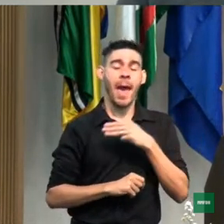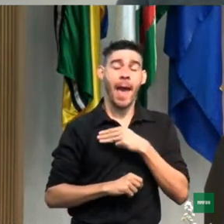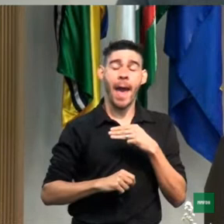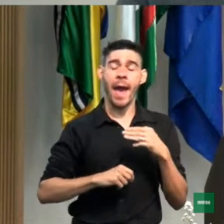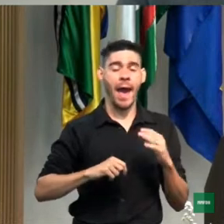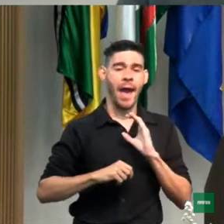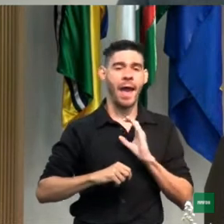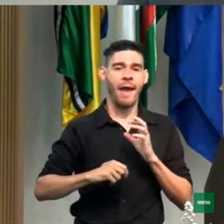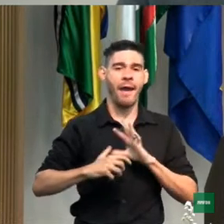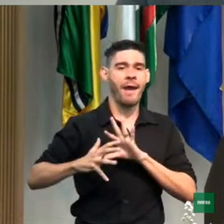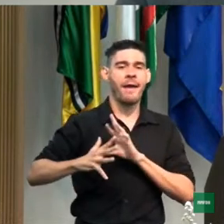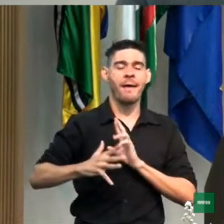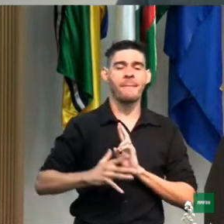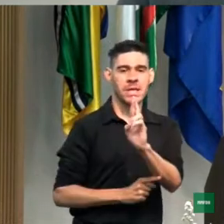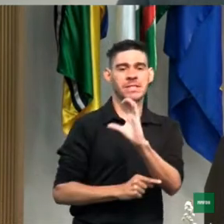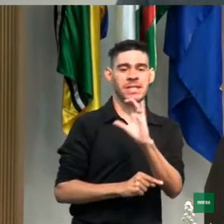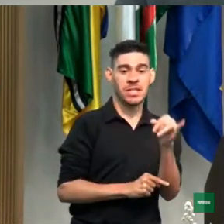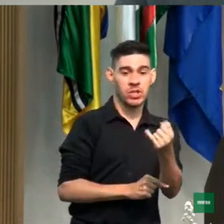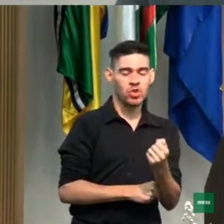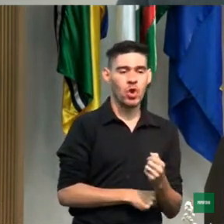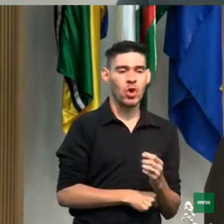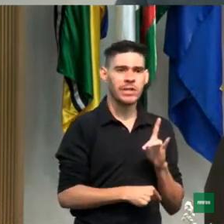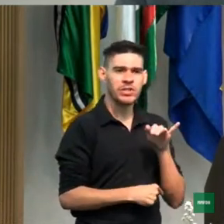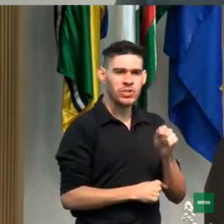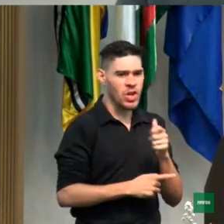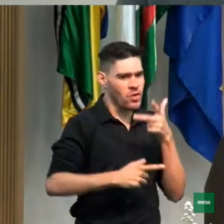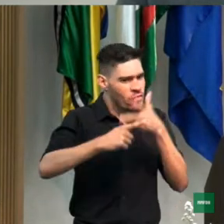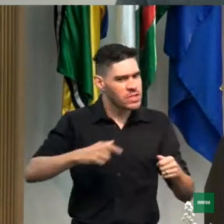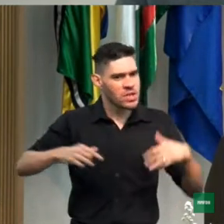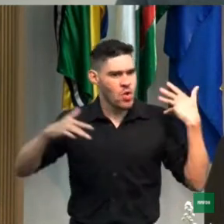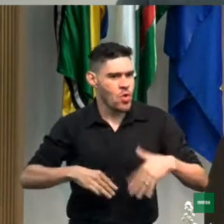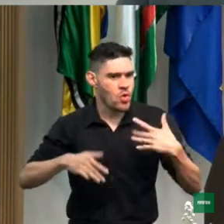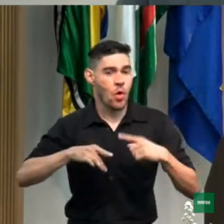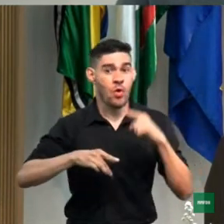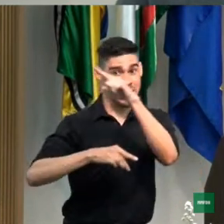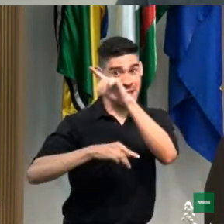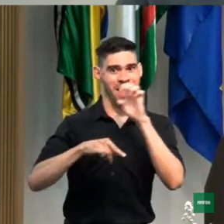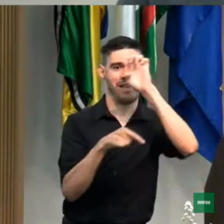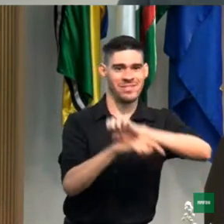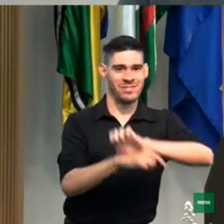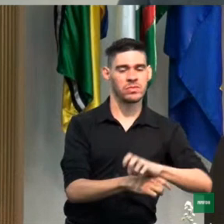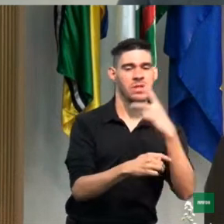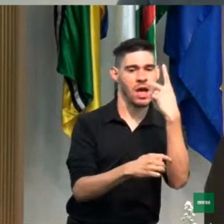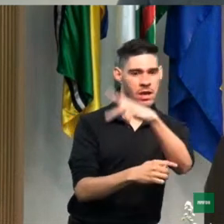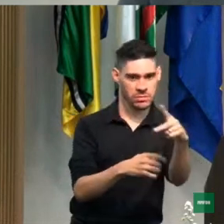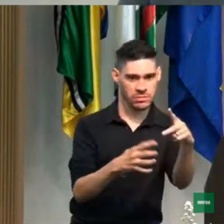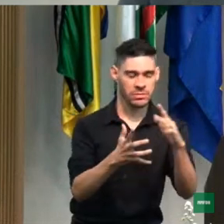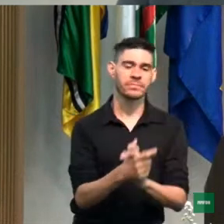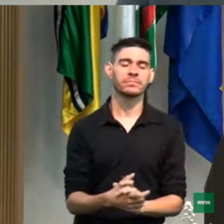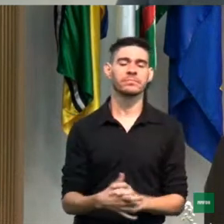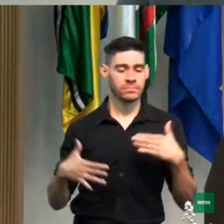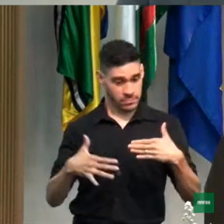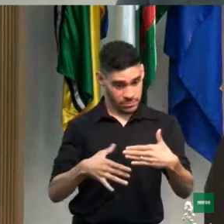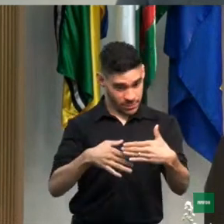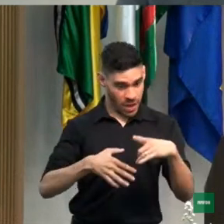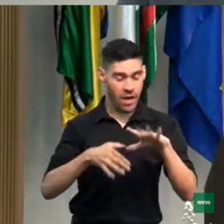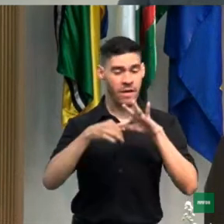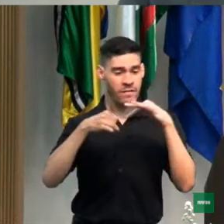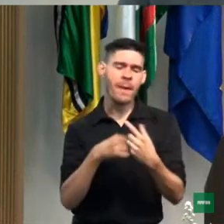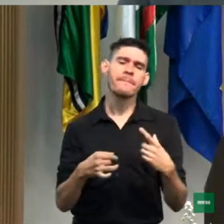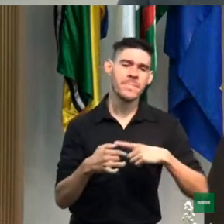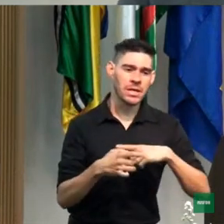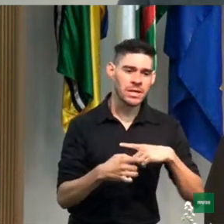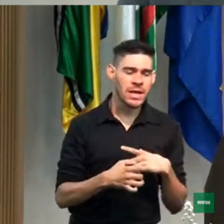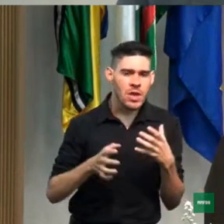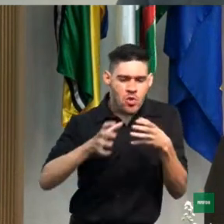uma forma absurda de voto no estado dele, a gente tem o Ministério da Família, e aqueles doidinhos que foram lá na sala